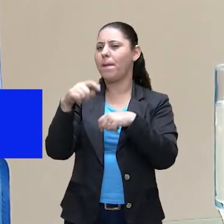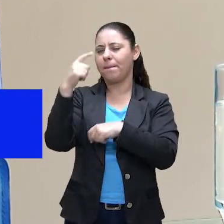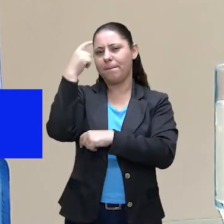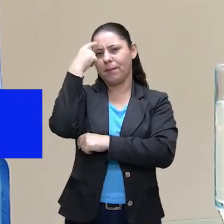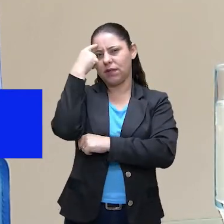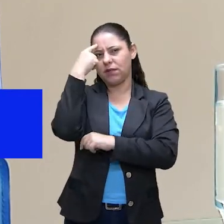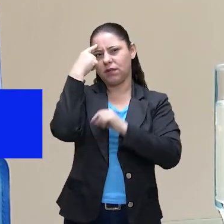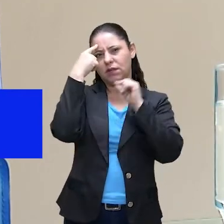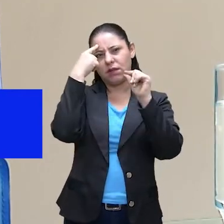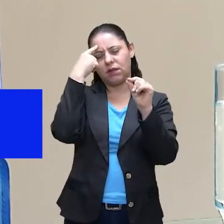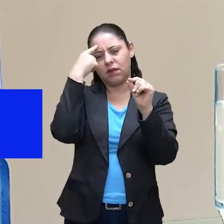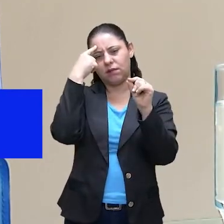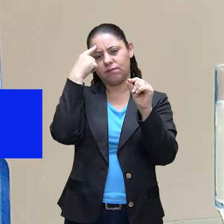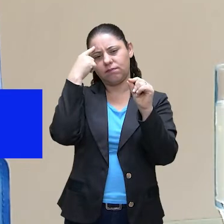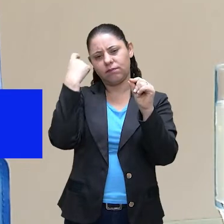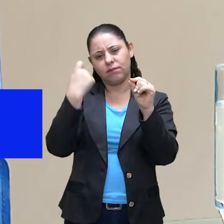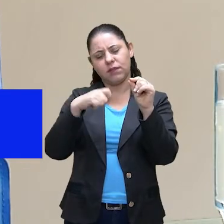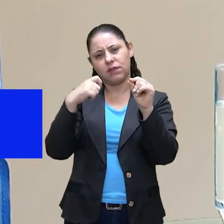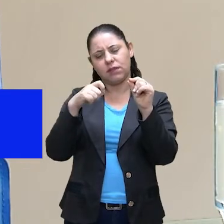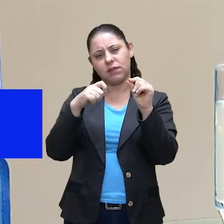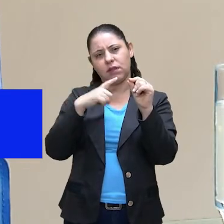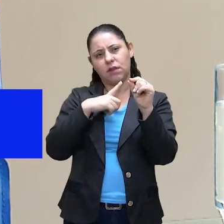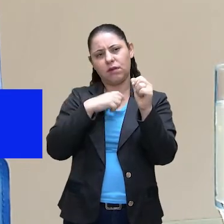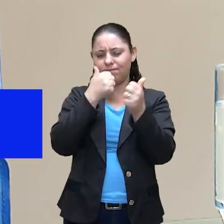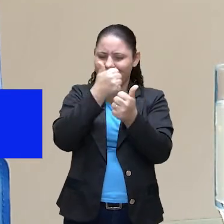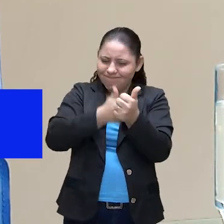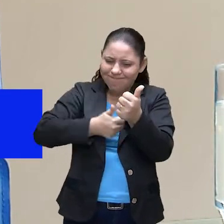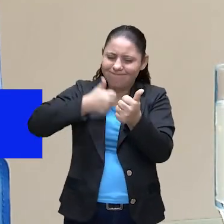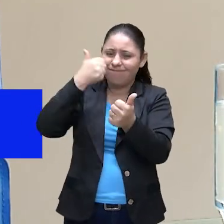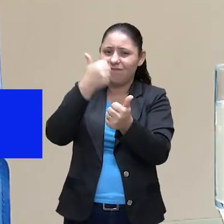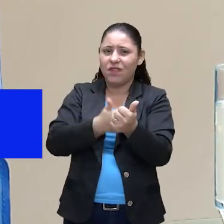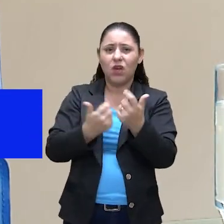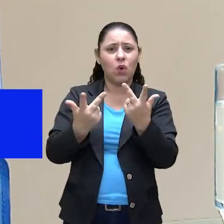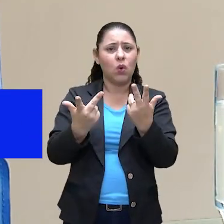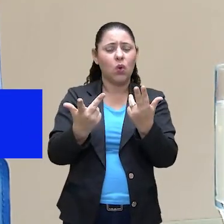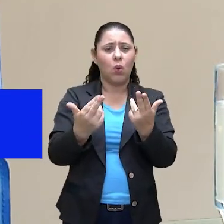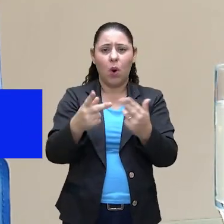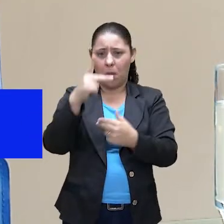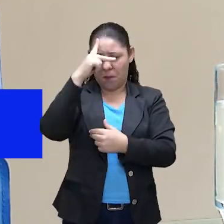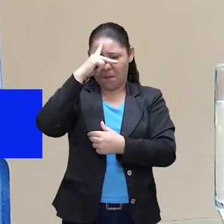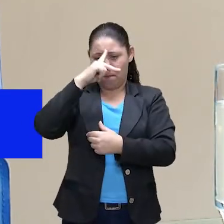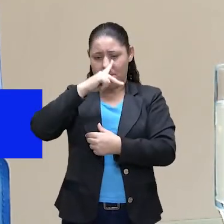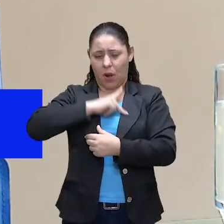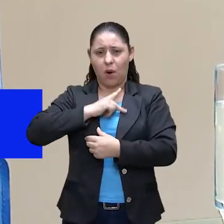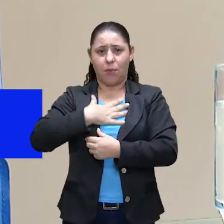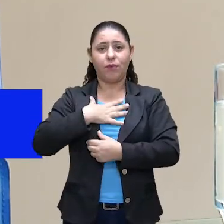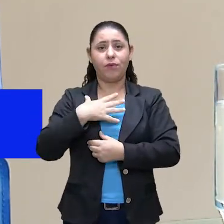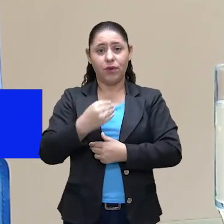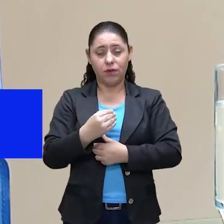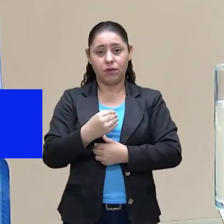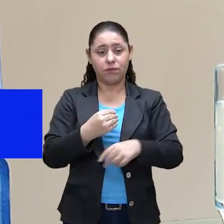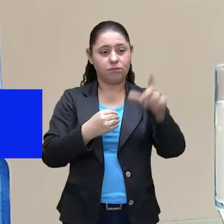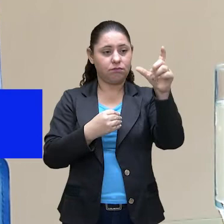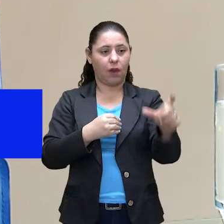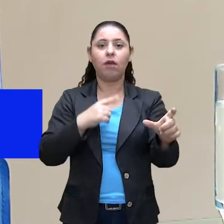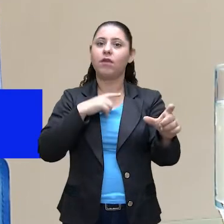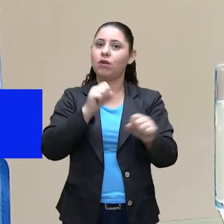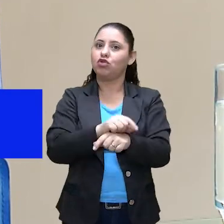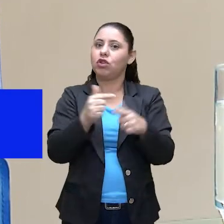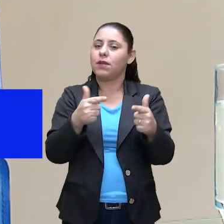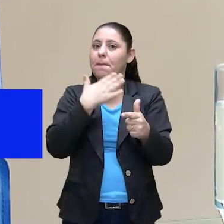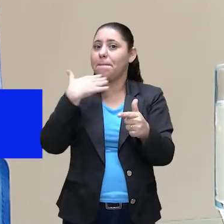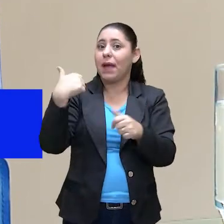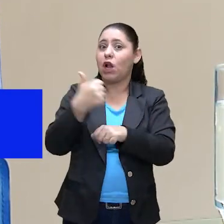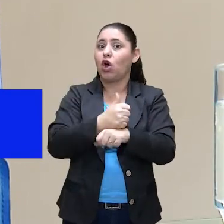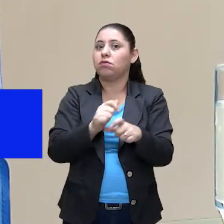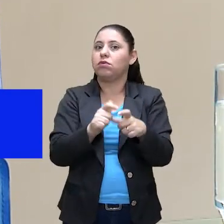habilidade pensar que ela tem que dedicar-se como se ela estivesse dedicando ao próprio filho, esse indivíduo vai ter